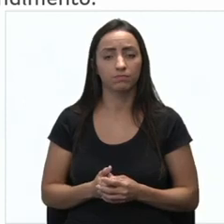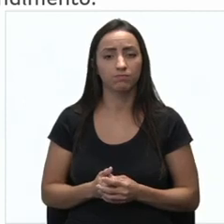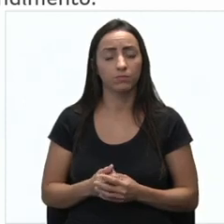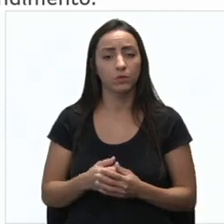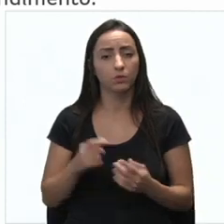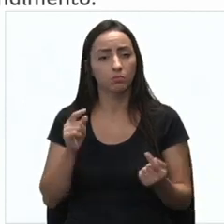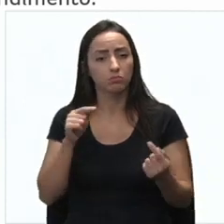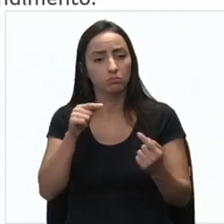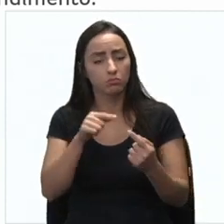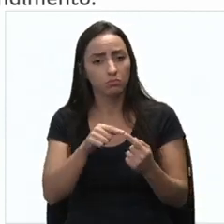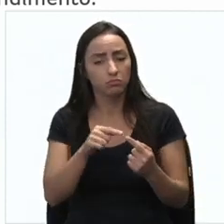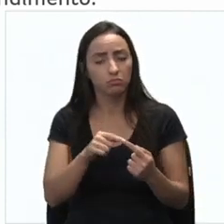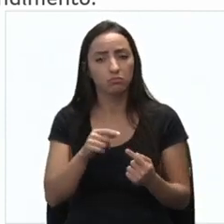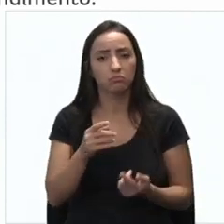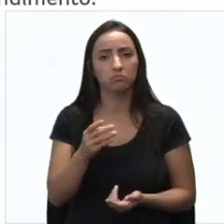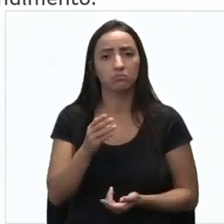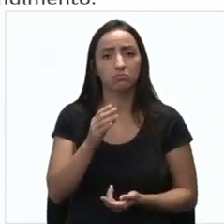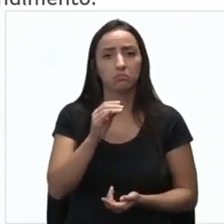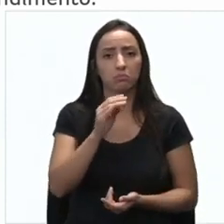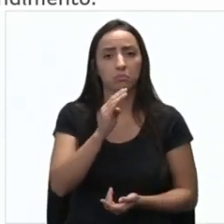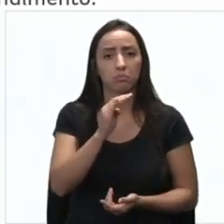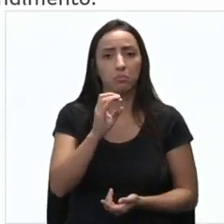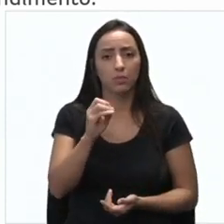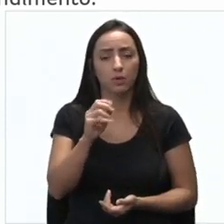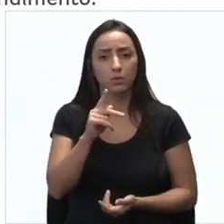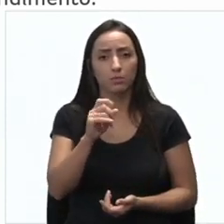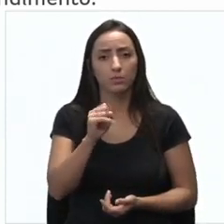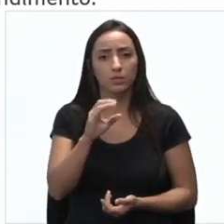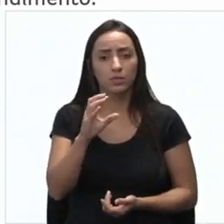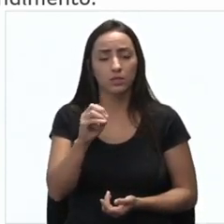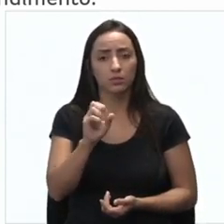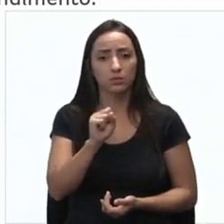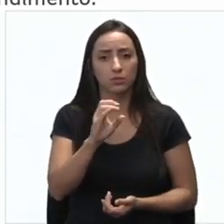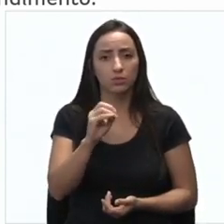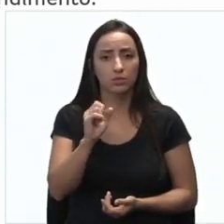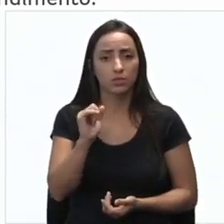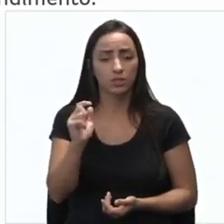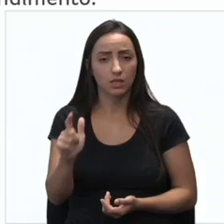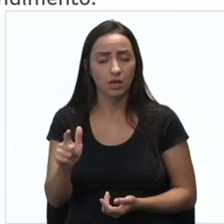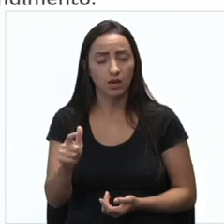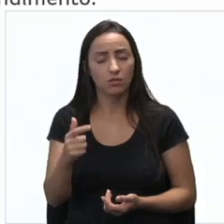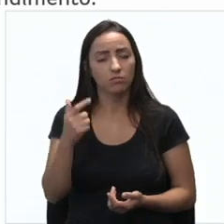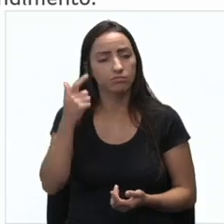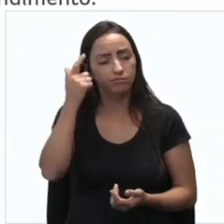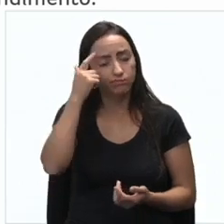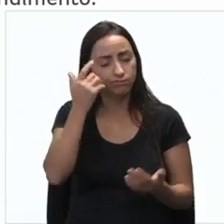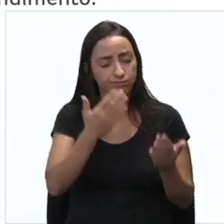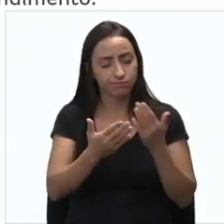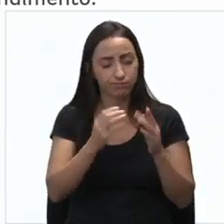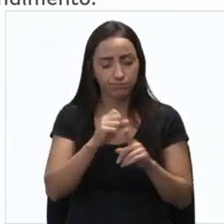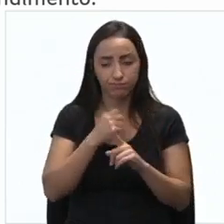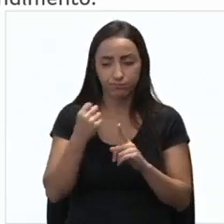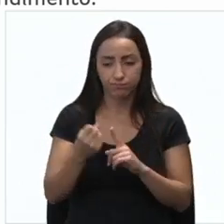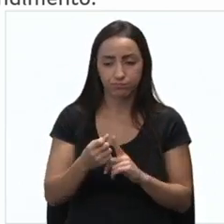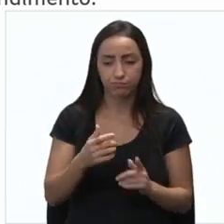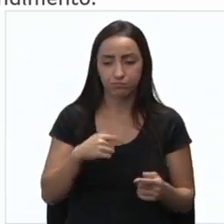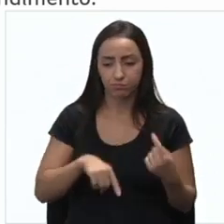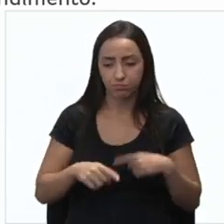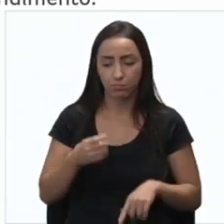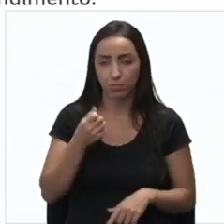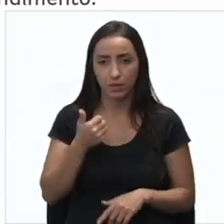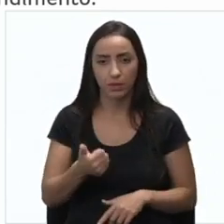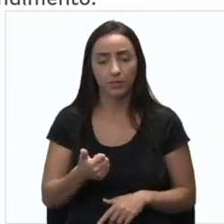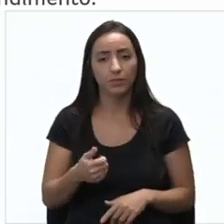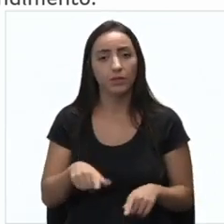visando o modelo biopsicossocial, a interação dos fatores biológicos, psicológicos e sociais. Nós identificamos aí